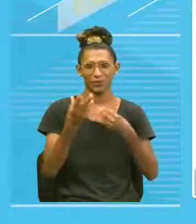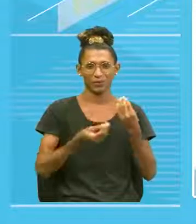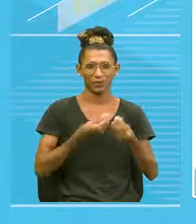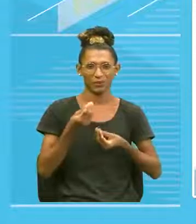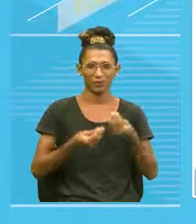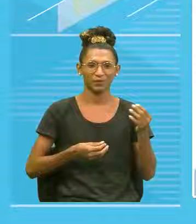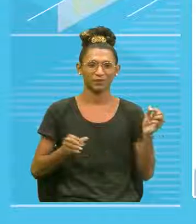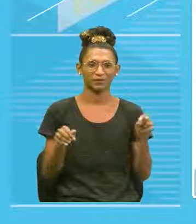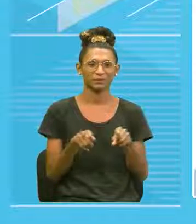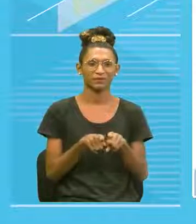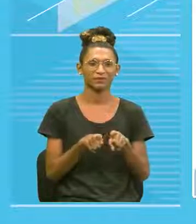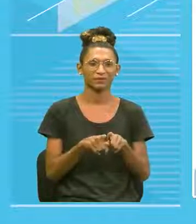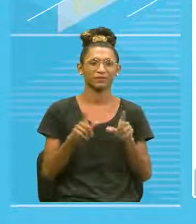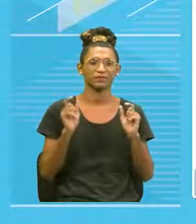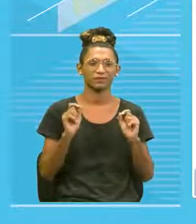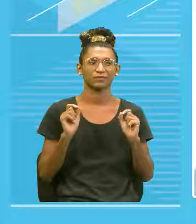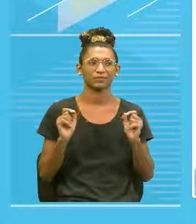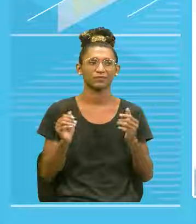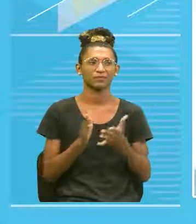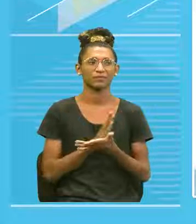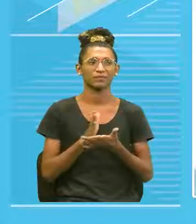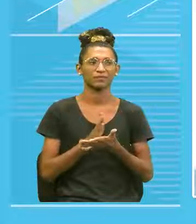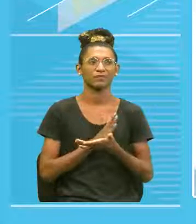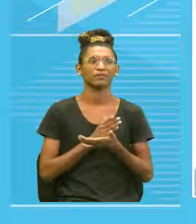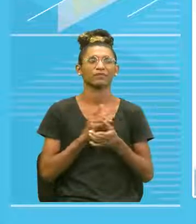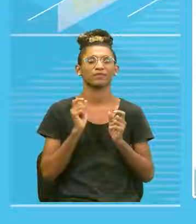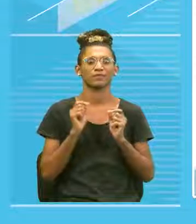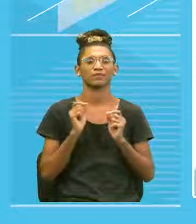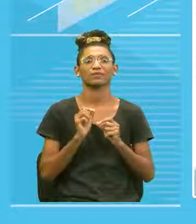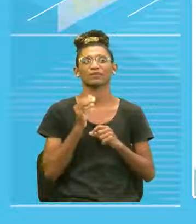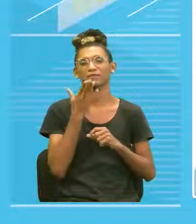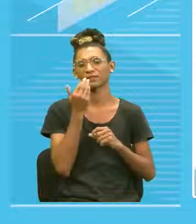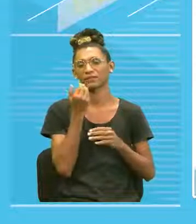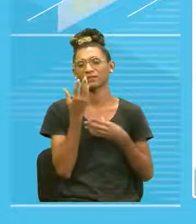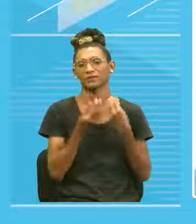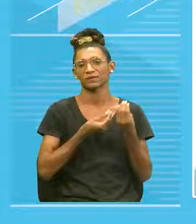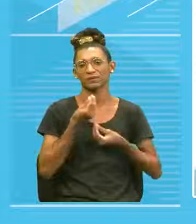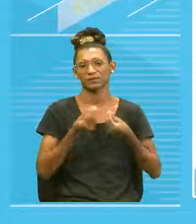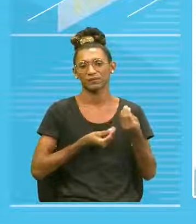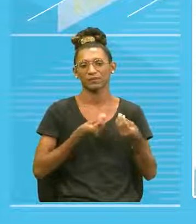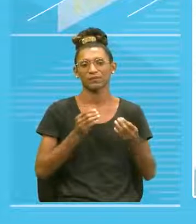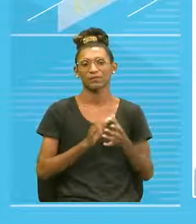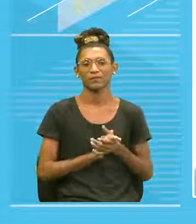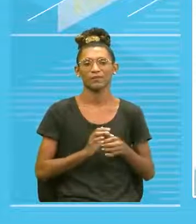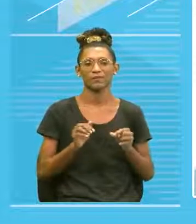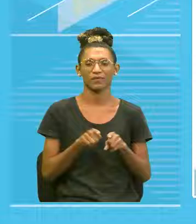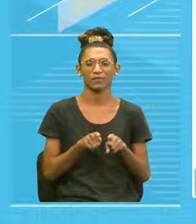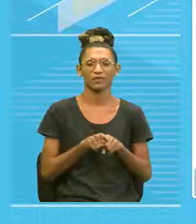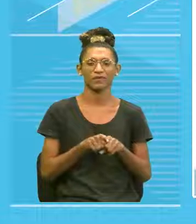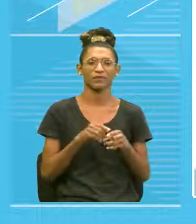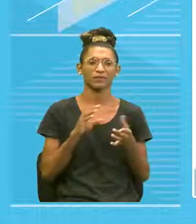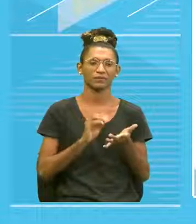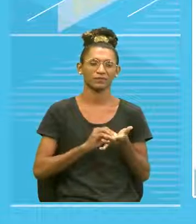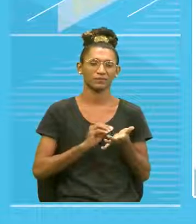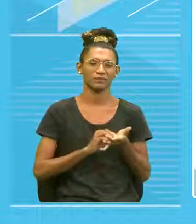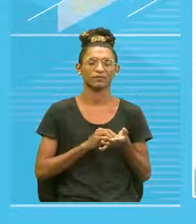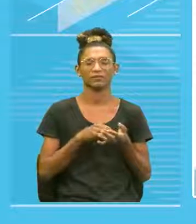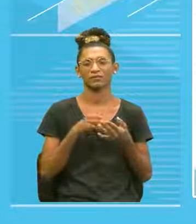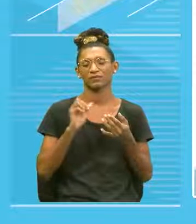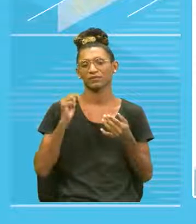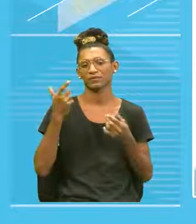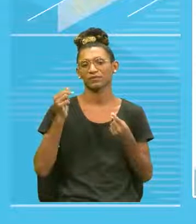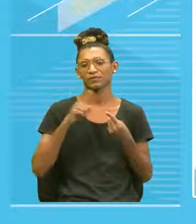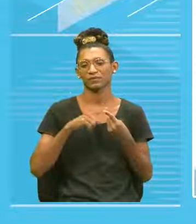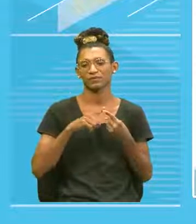e como também resto de alimento o resto de bi serás